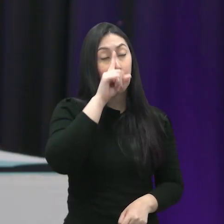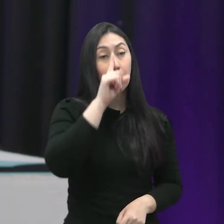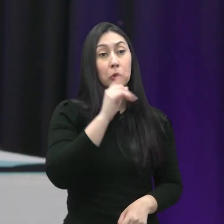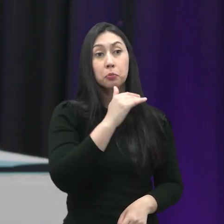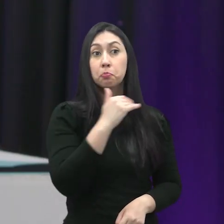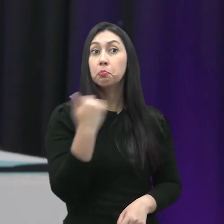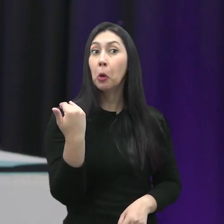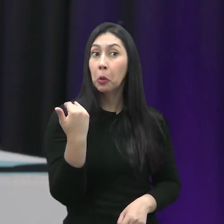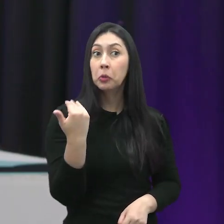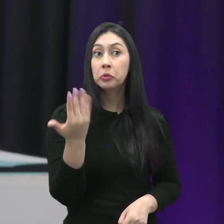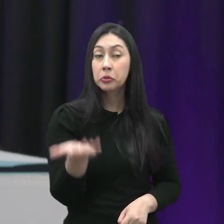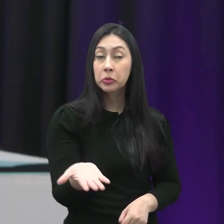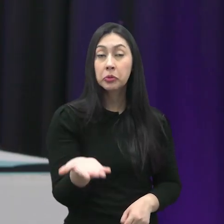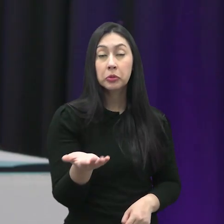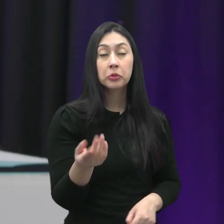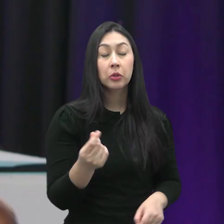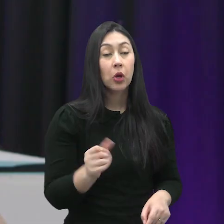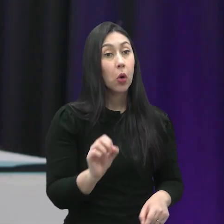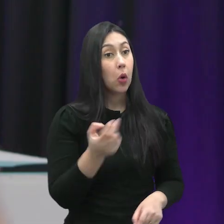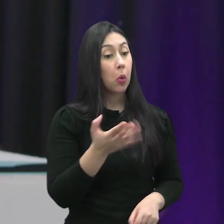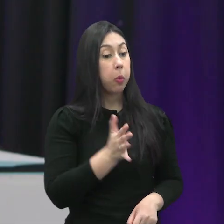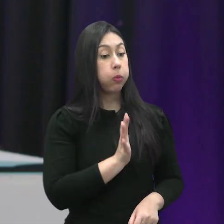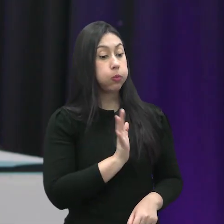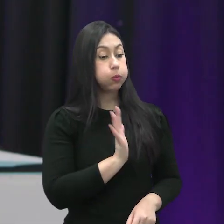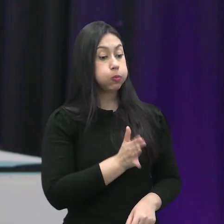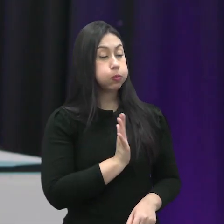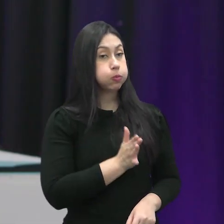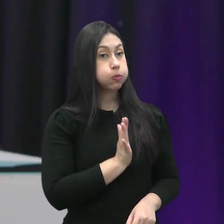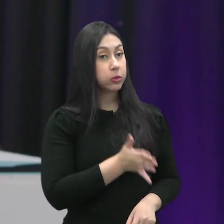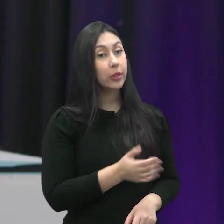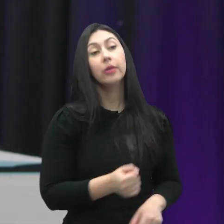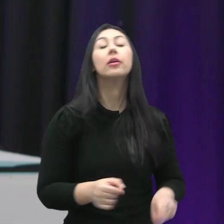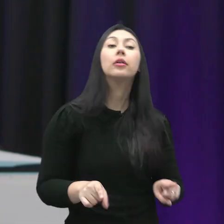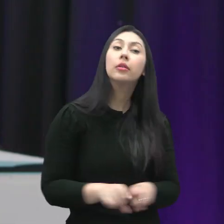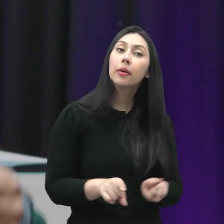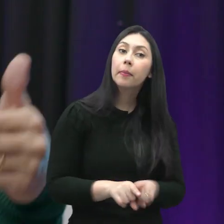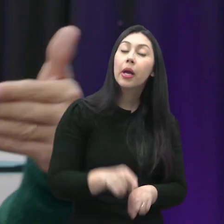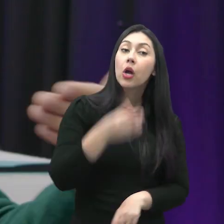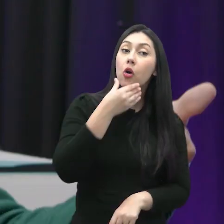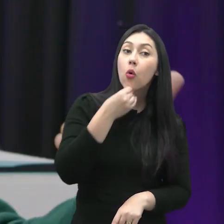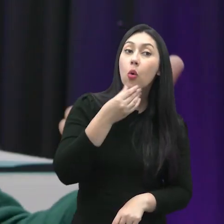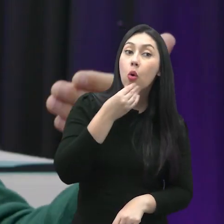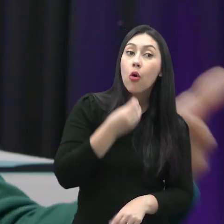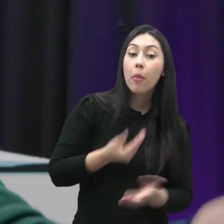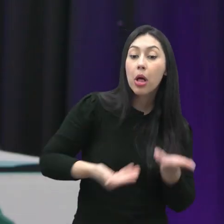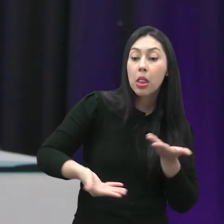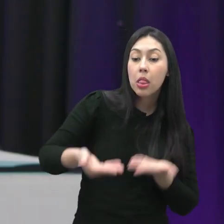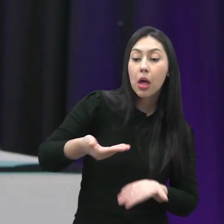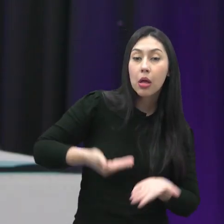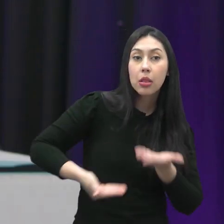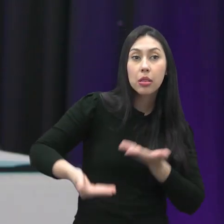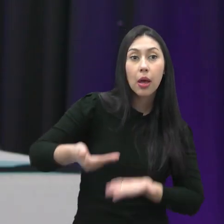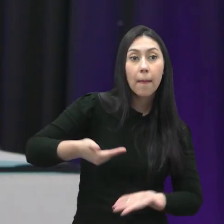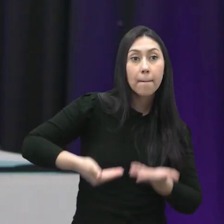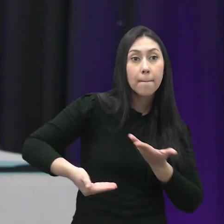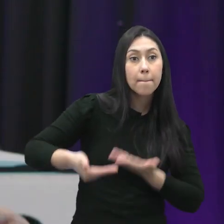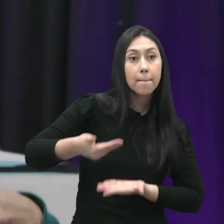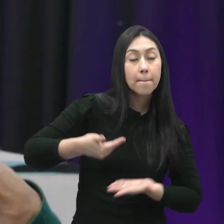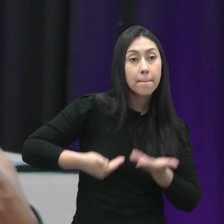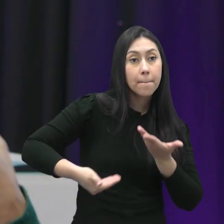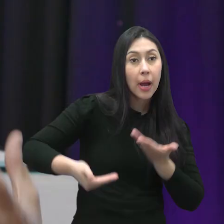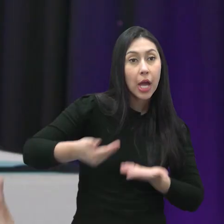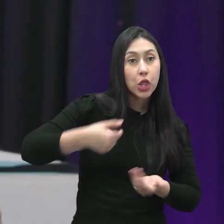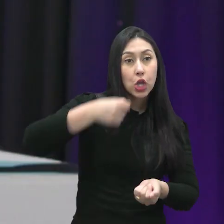homem acarretaria num dano, num risco cardiovascular, por exemplo. E homens que estão fazendo tratamentos, por vezes